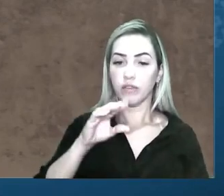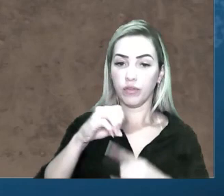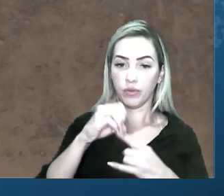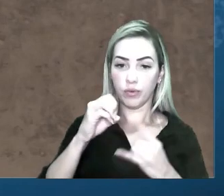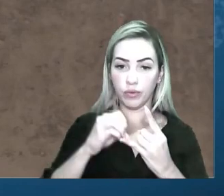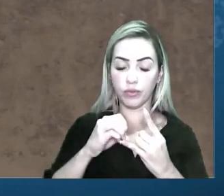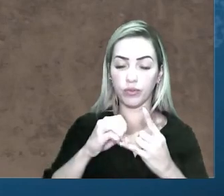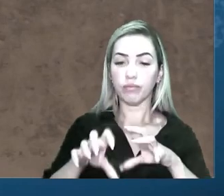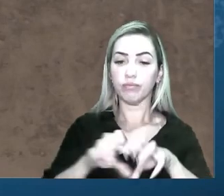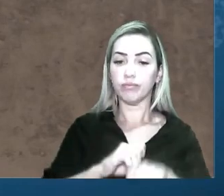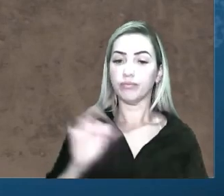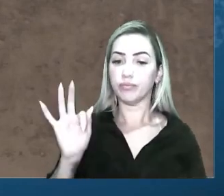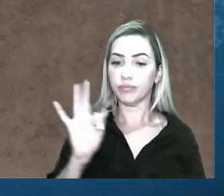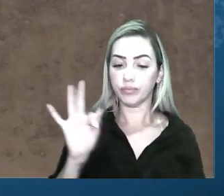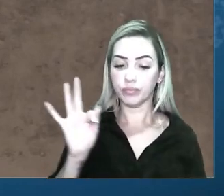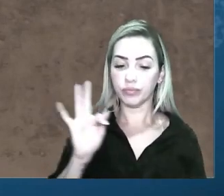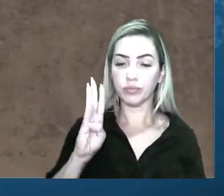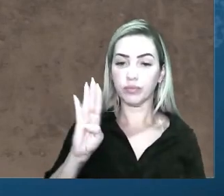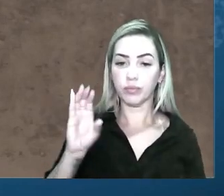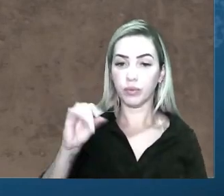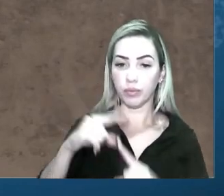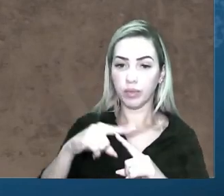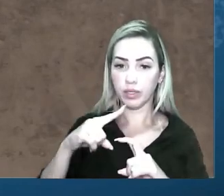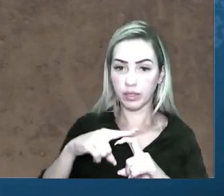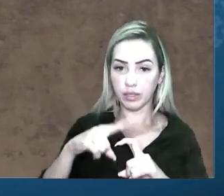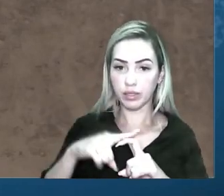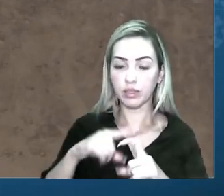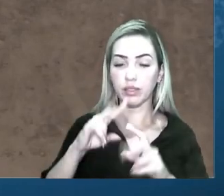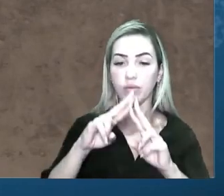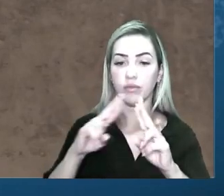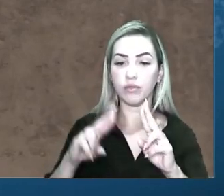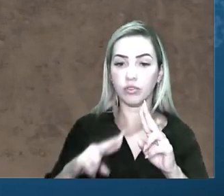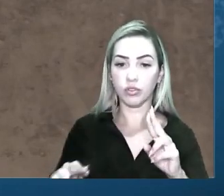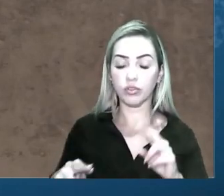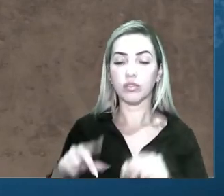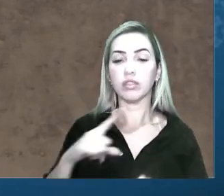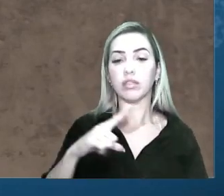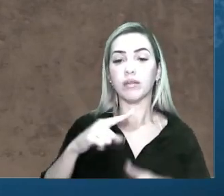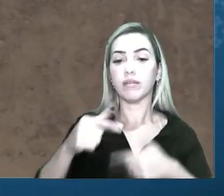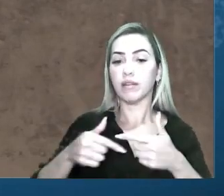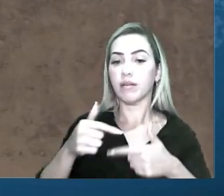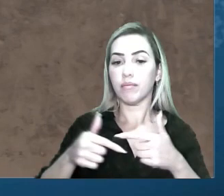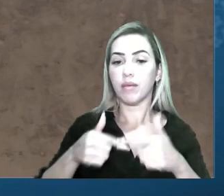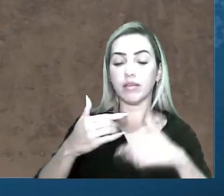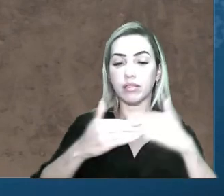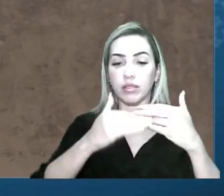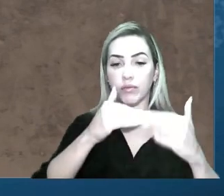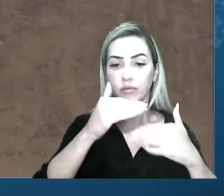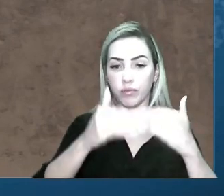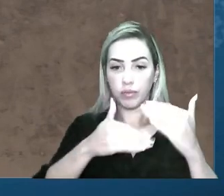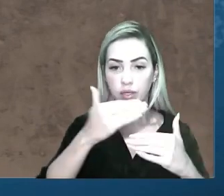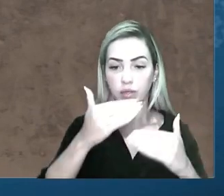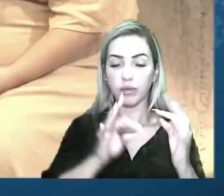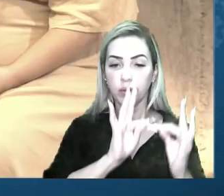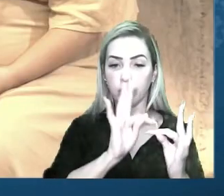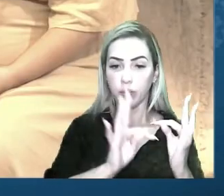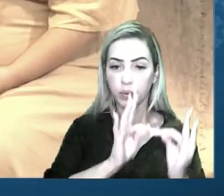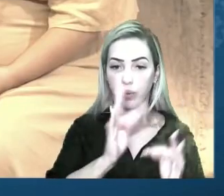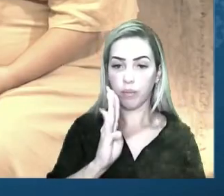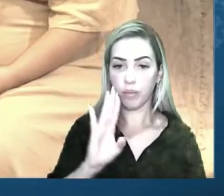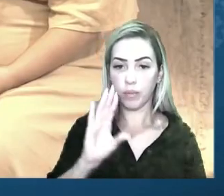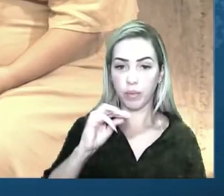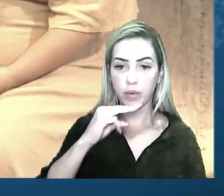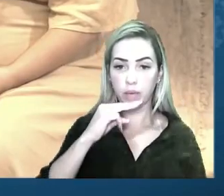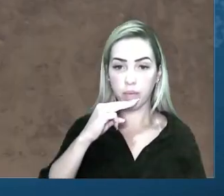Biomedicina pela Universidade Federal do Estado do Rio de Janeiro, atua no desenvolvimento tecnológico de Biomanguinhos, onde participou